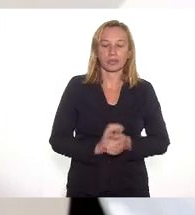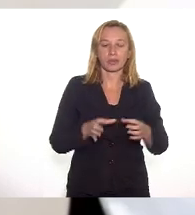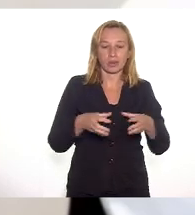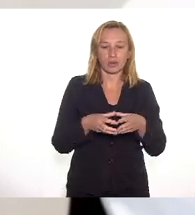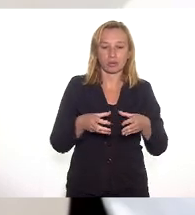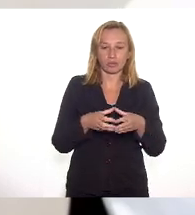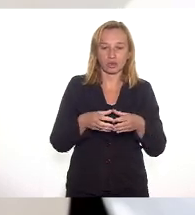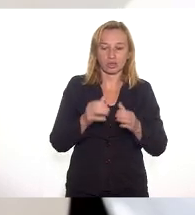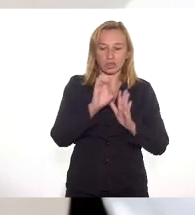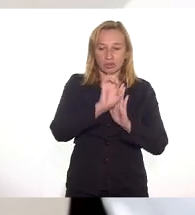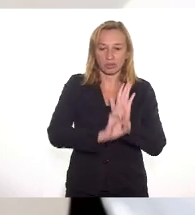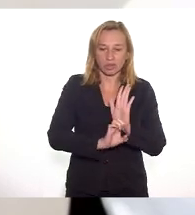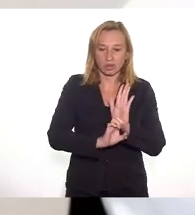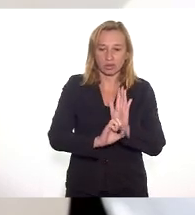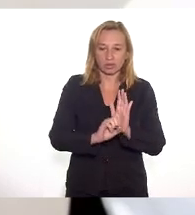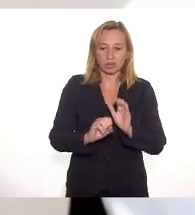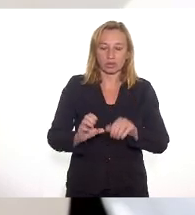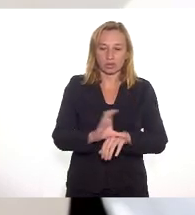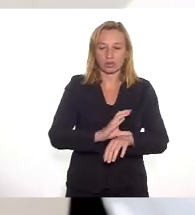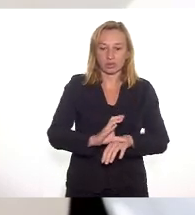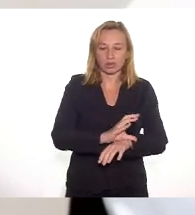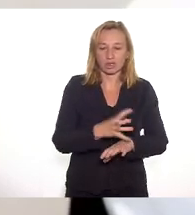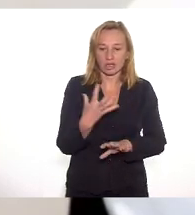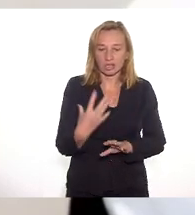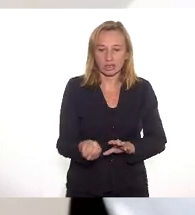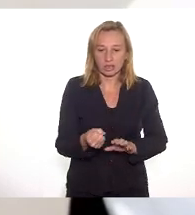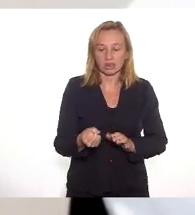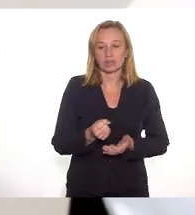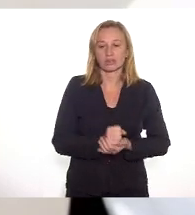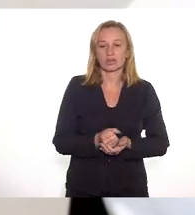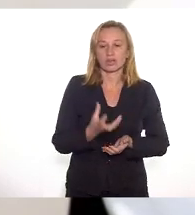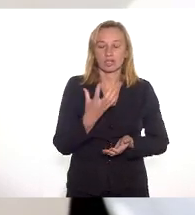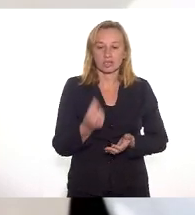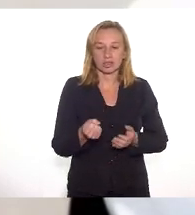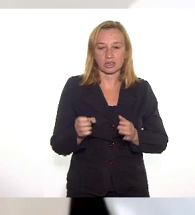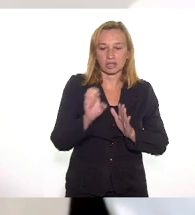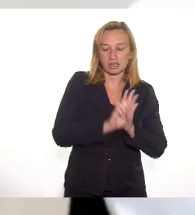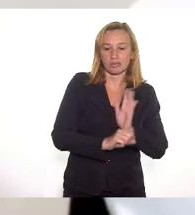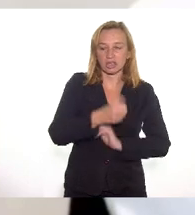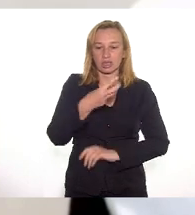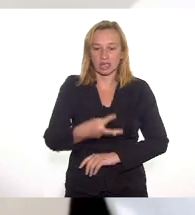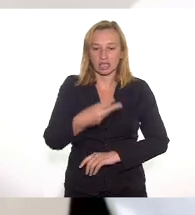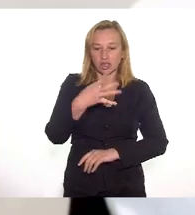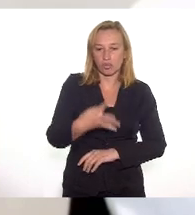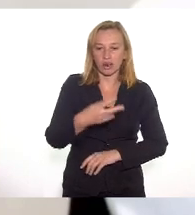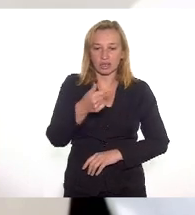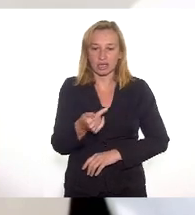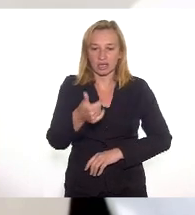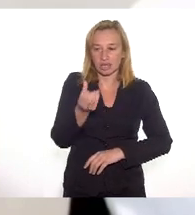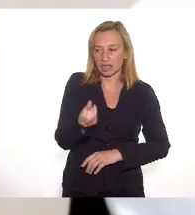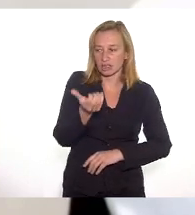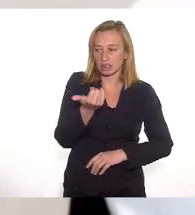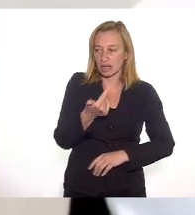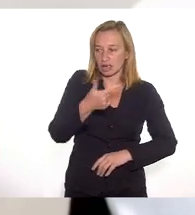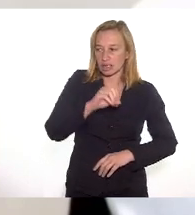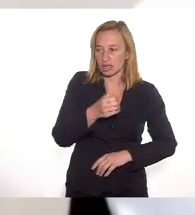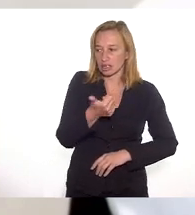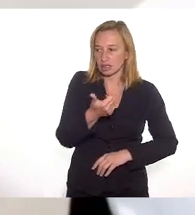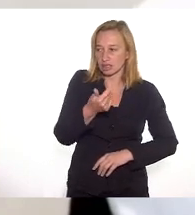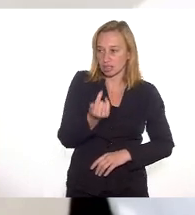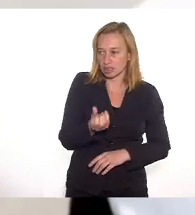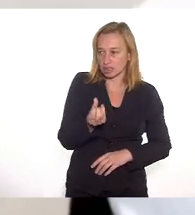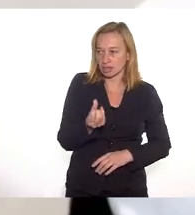de Emendas Constitucionais e Veto, favorável ao mérito e favorável às emendas 3, 4, 6, 7, 8, 10, 15 e